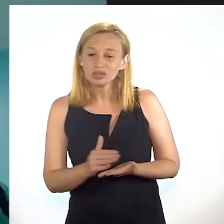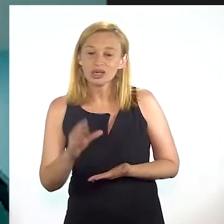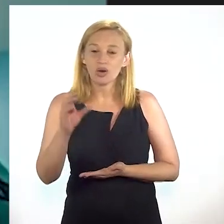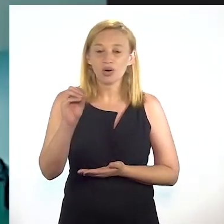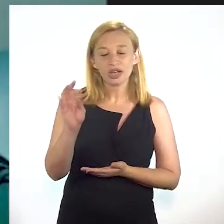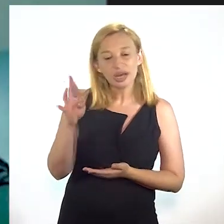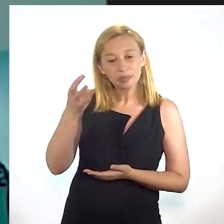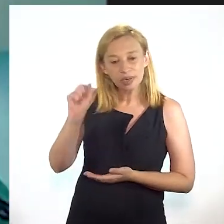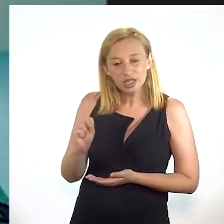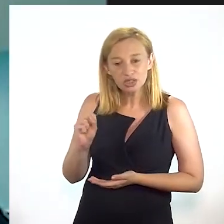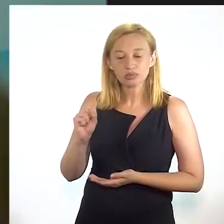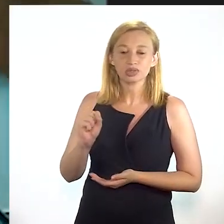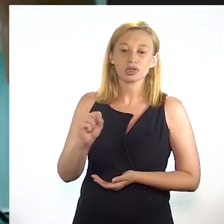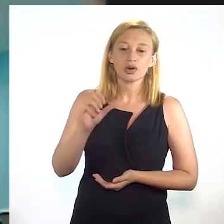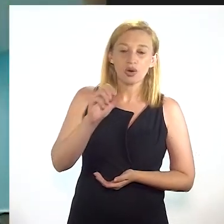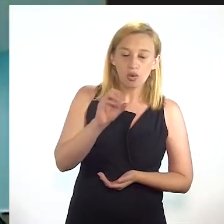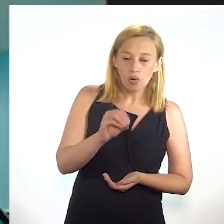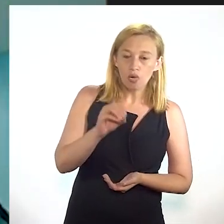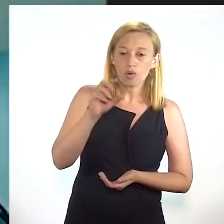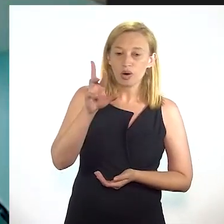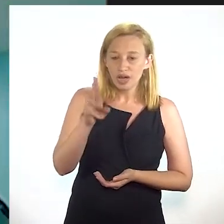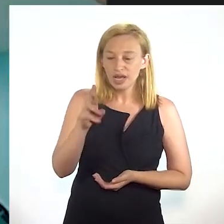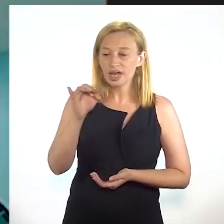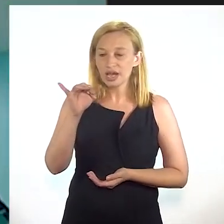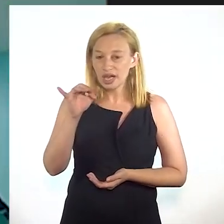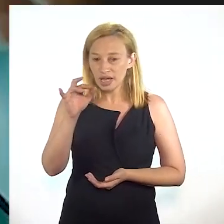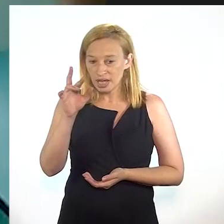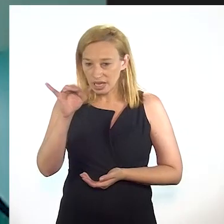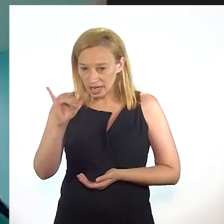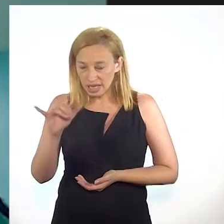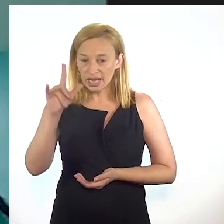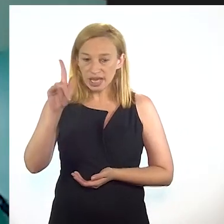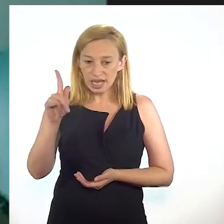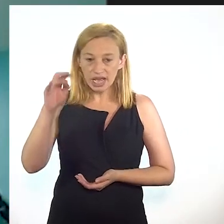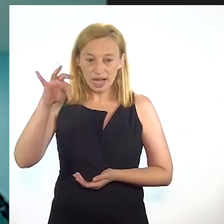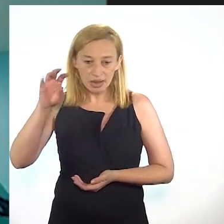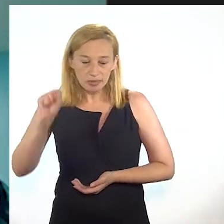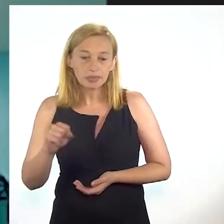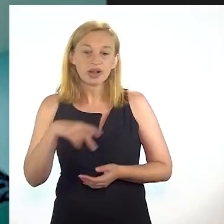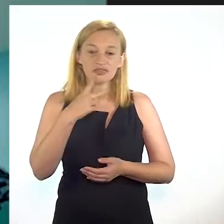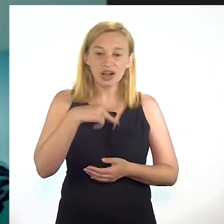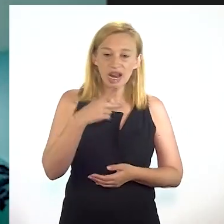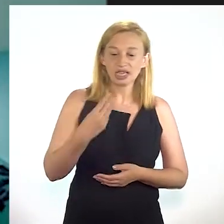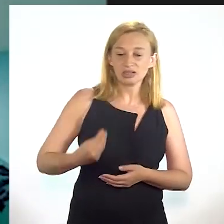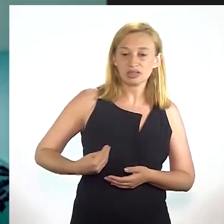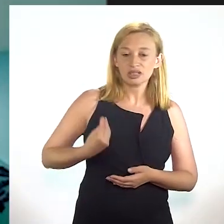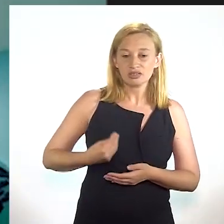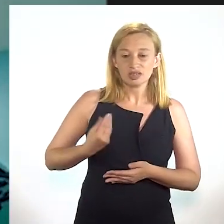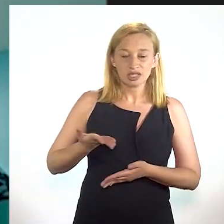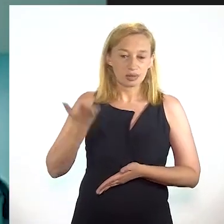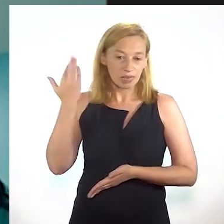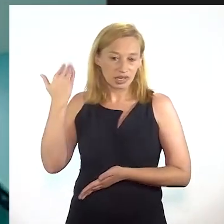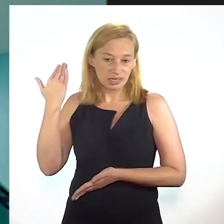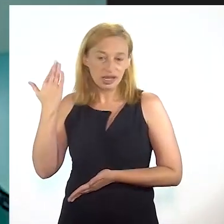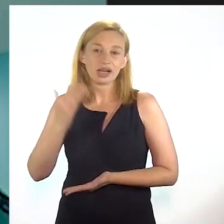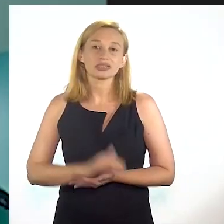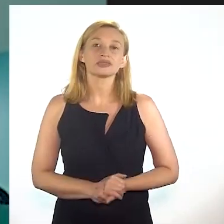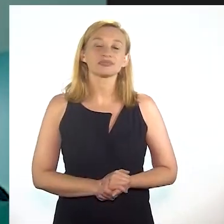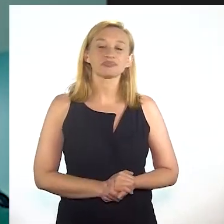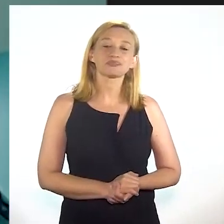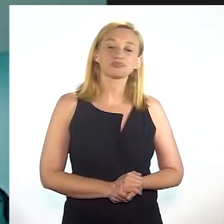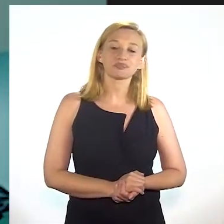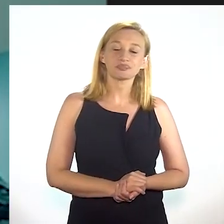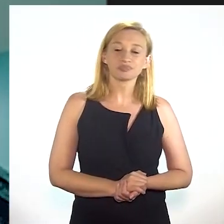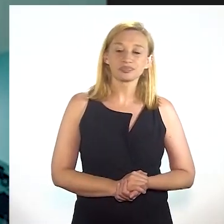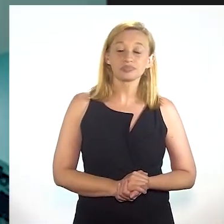surgiu a Origamises, né, que é origami mais raízes, para falar das nossas raízes. E como eu